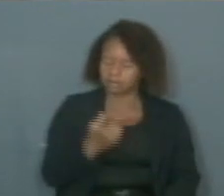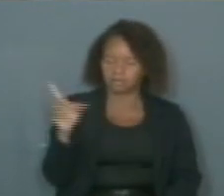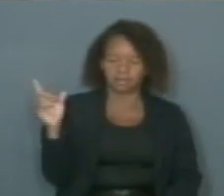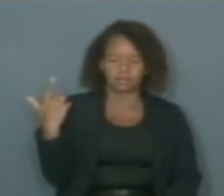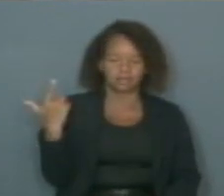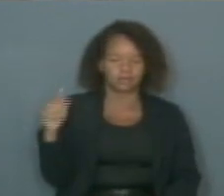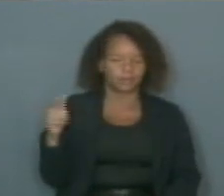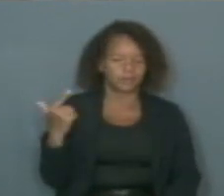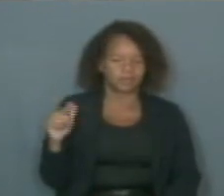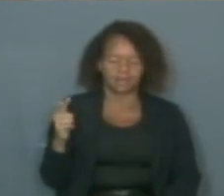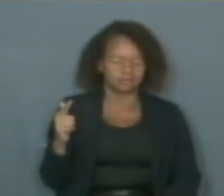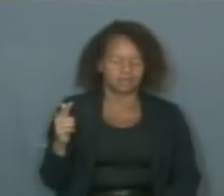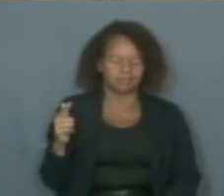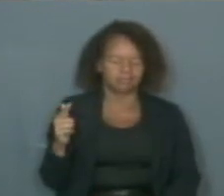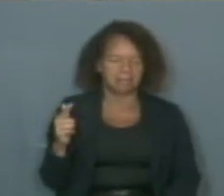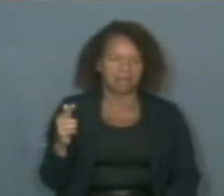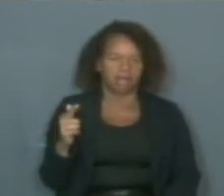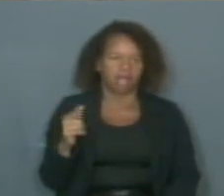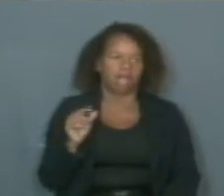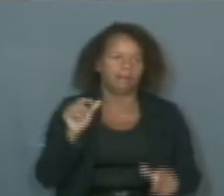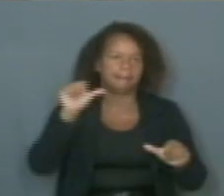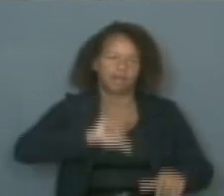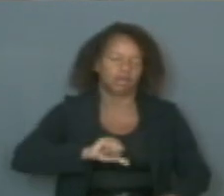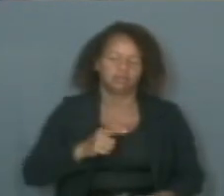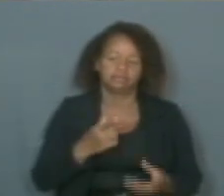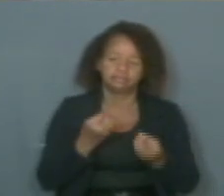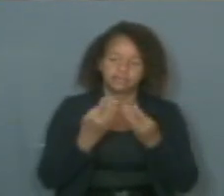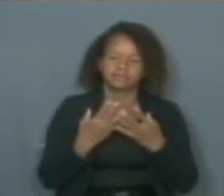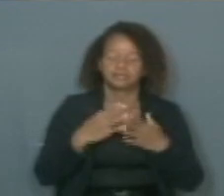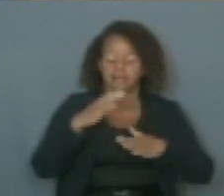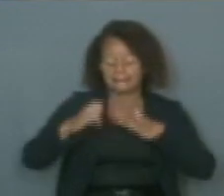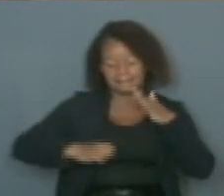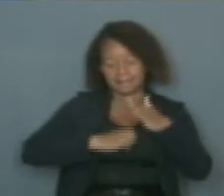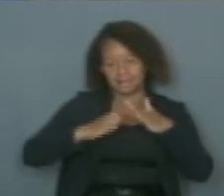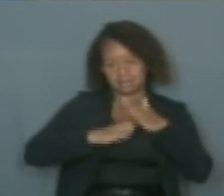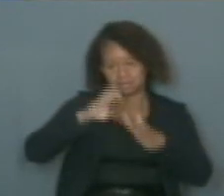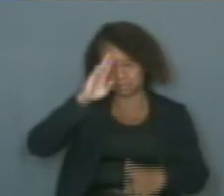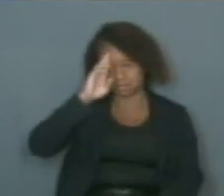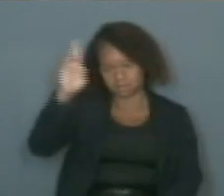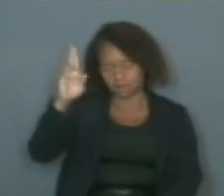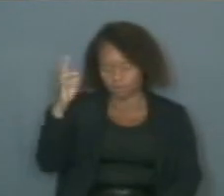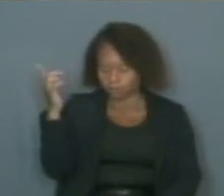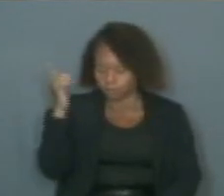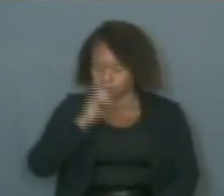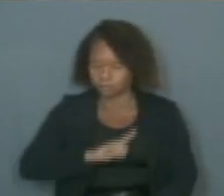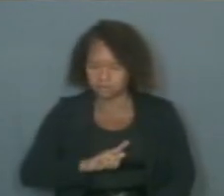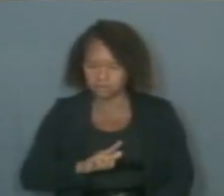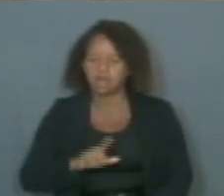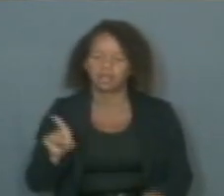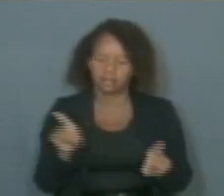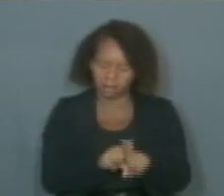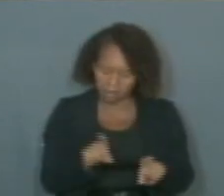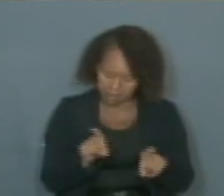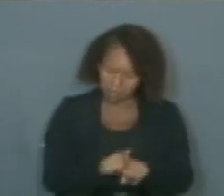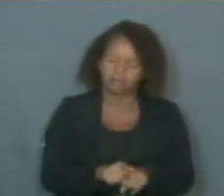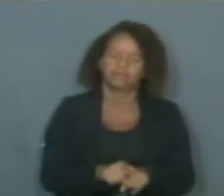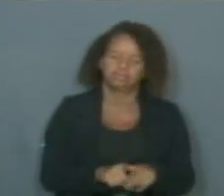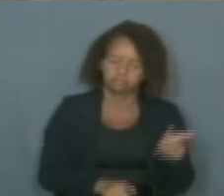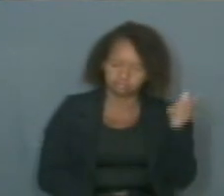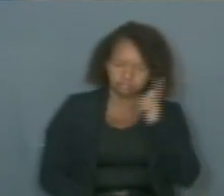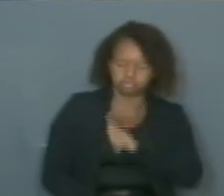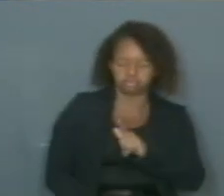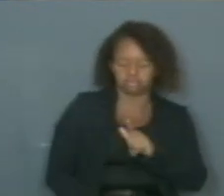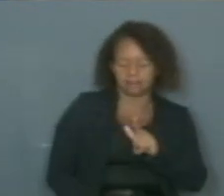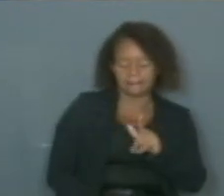deixa a desejar, Levi. O que os empresários conseguem fazer, a gente faz, os